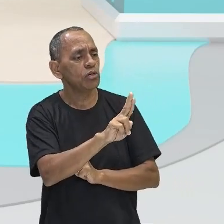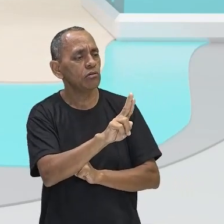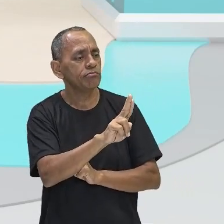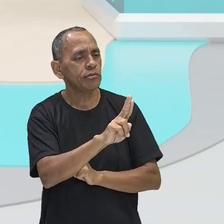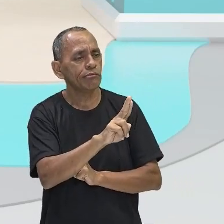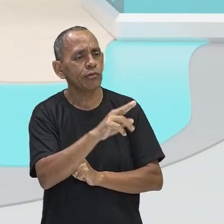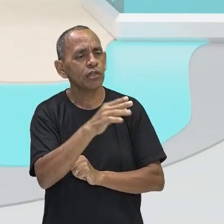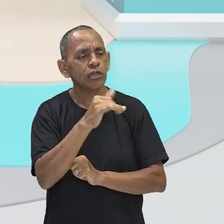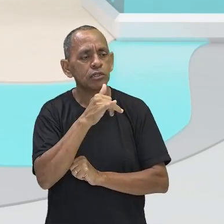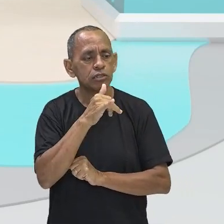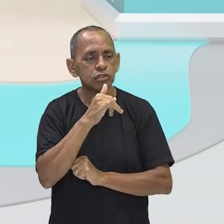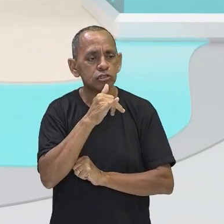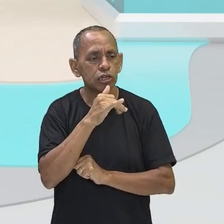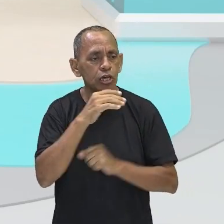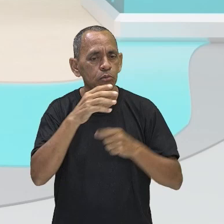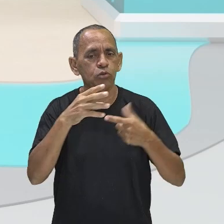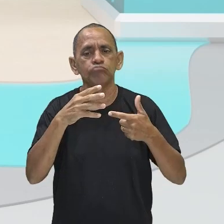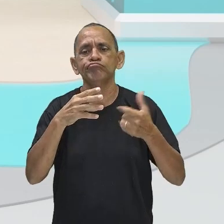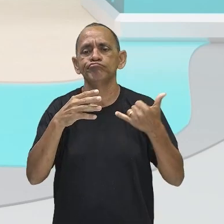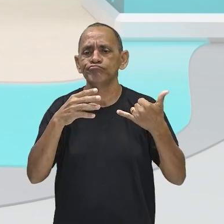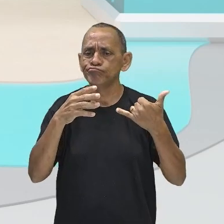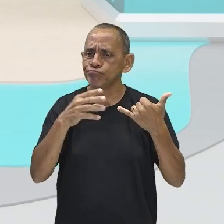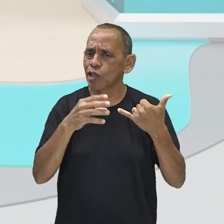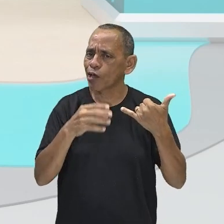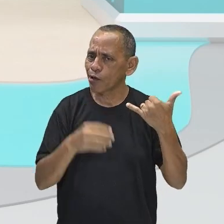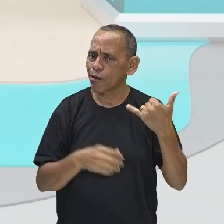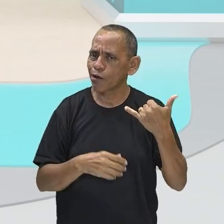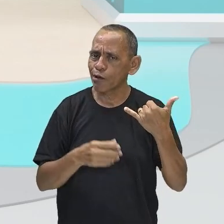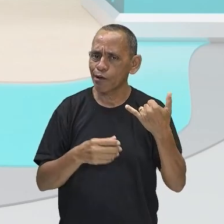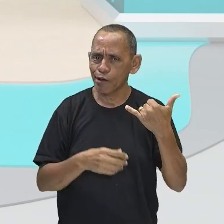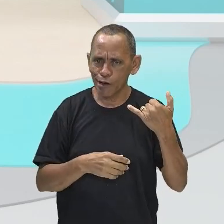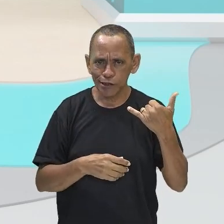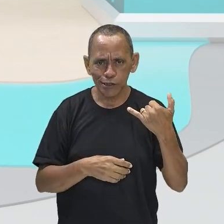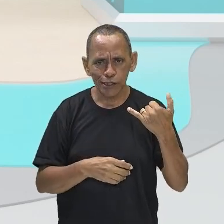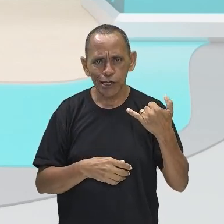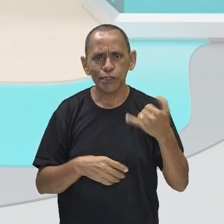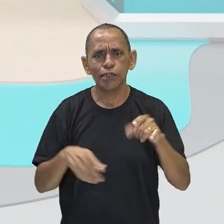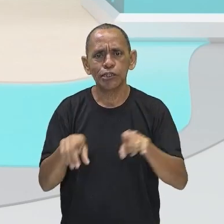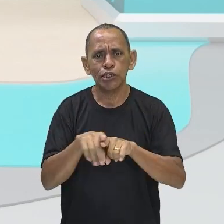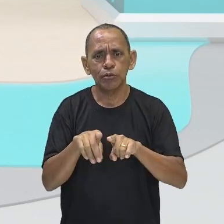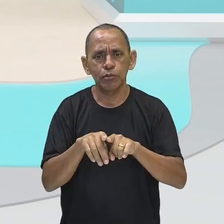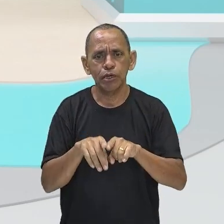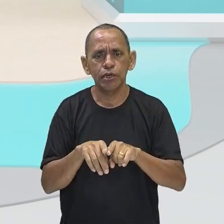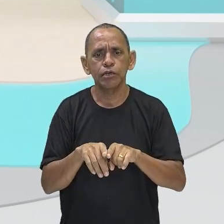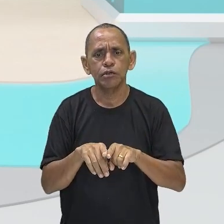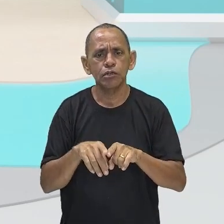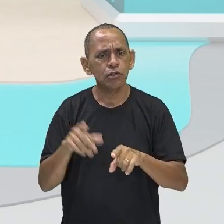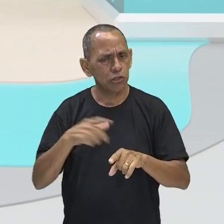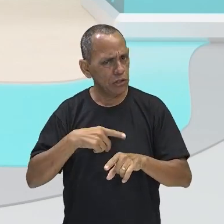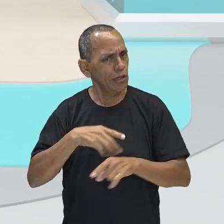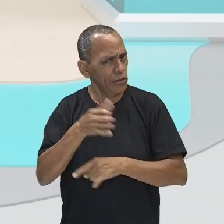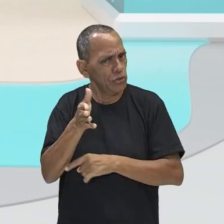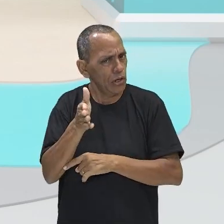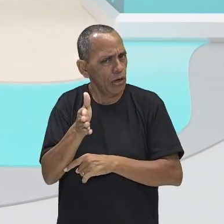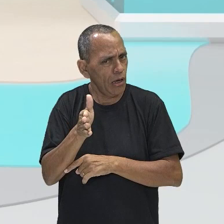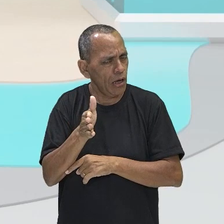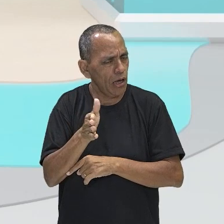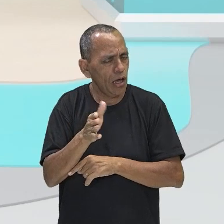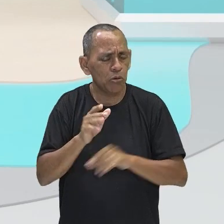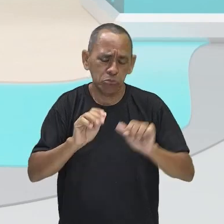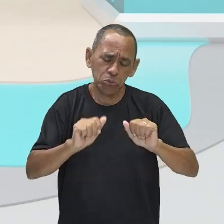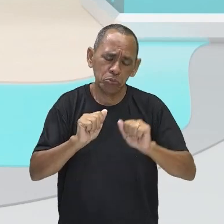Caneta não é um nome, não é algo que existe? Algo que existe ou podemos imaginar que